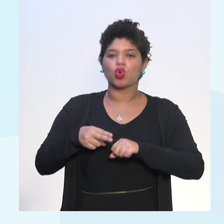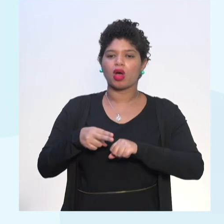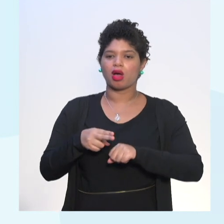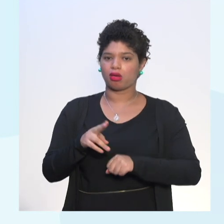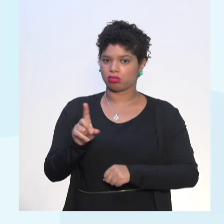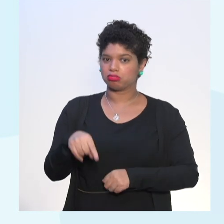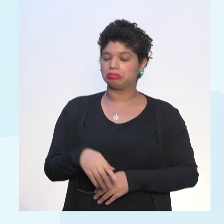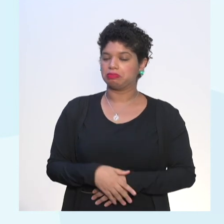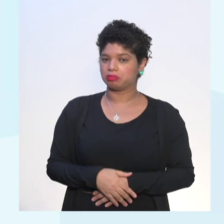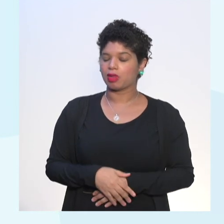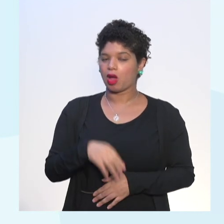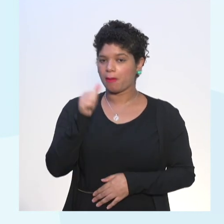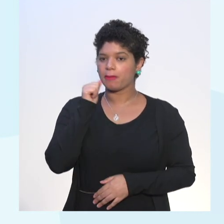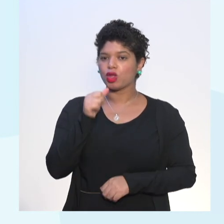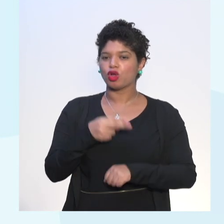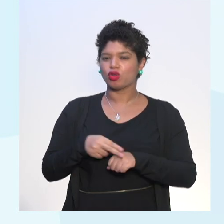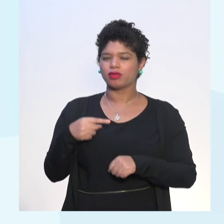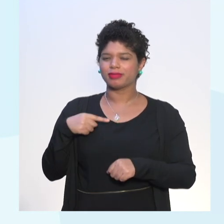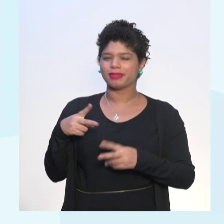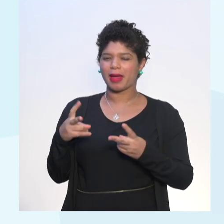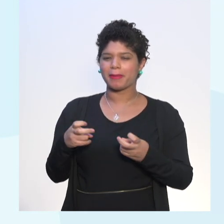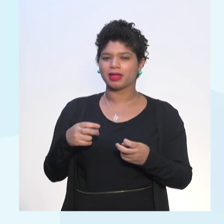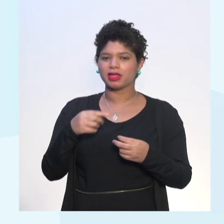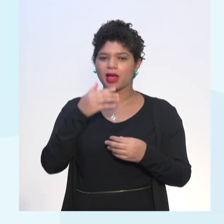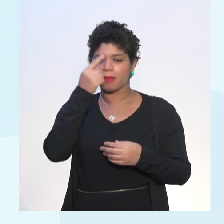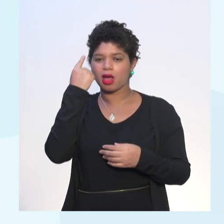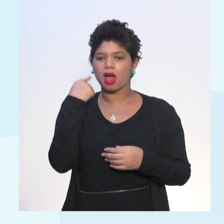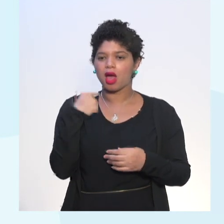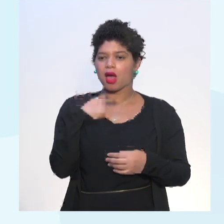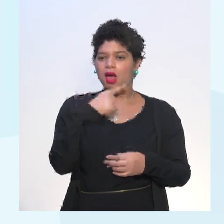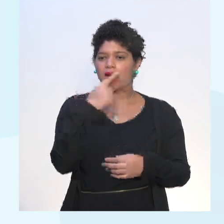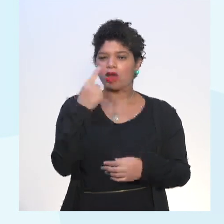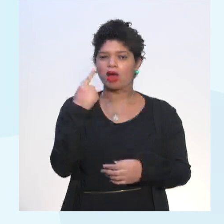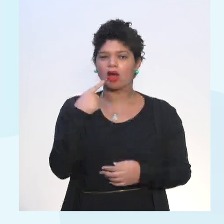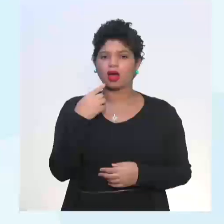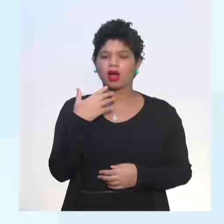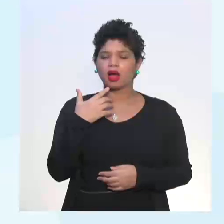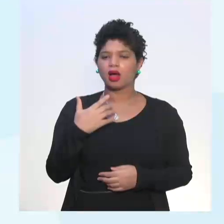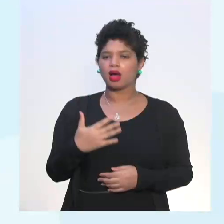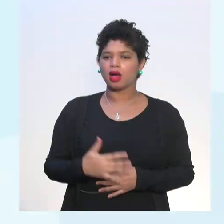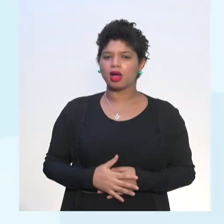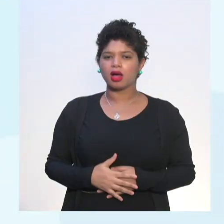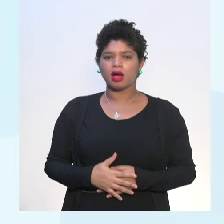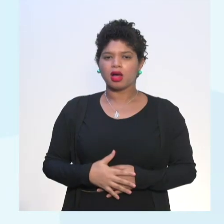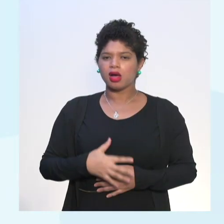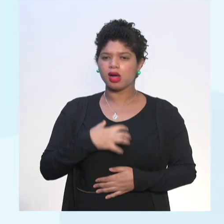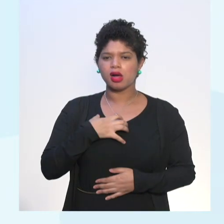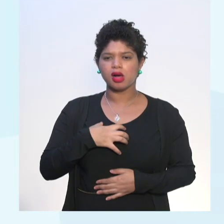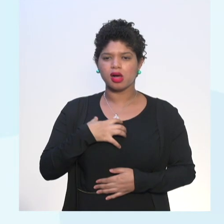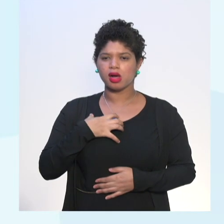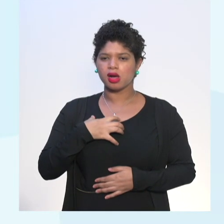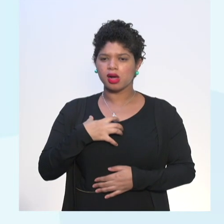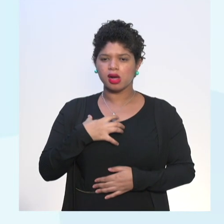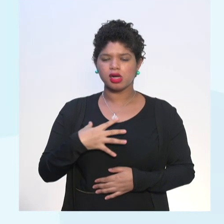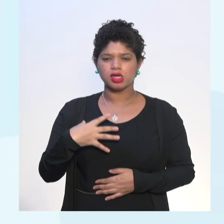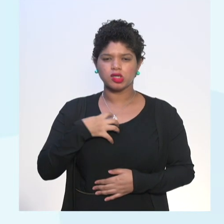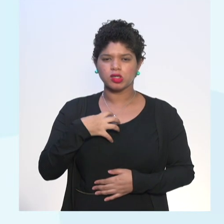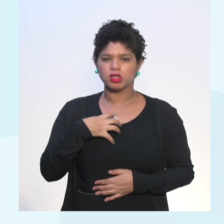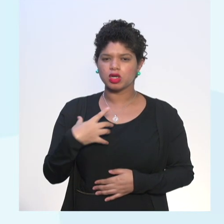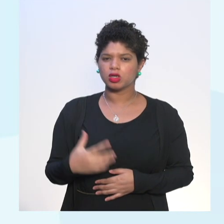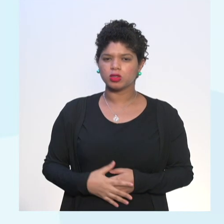está esta mulher nua, vocês podem ver a feição dela, ela parece assim, enraivecida, né? Ela